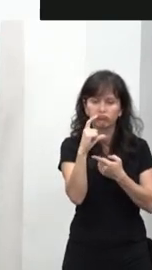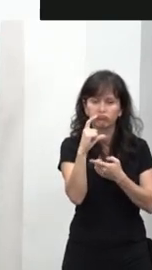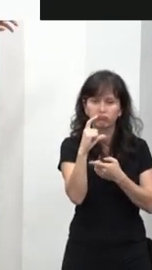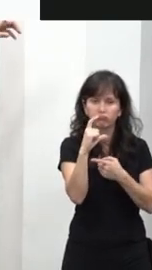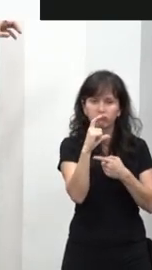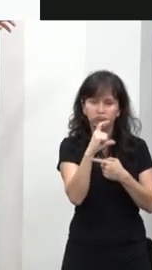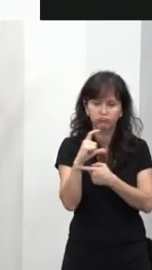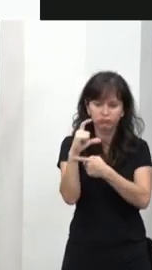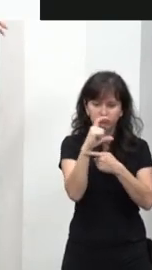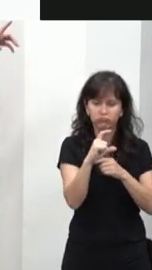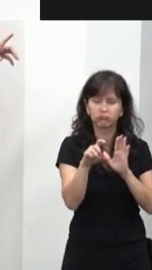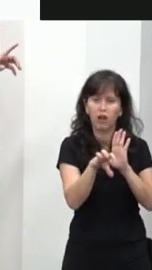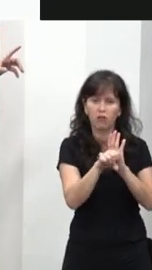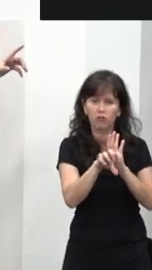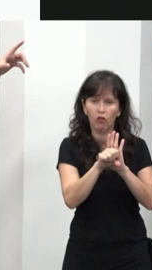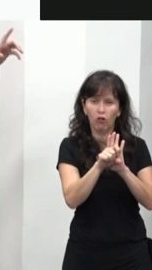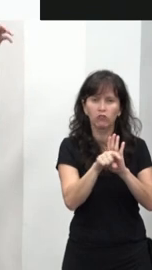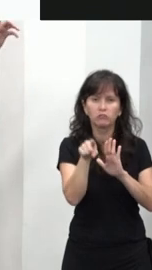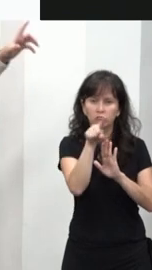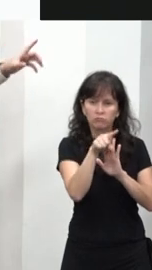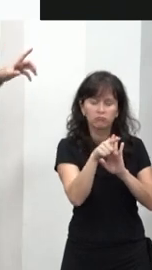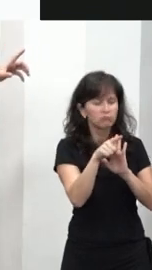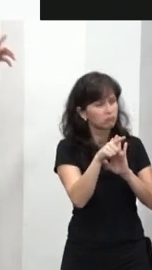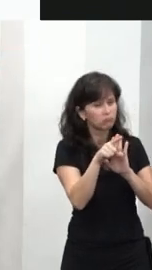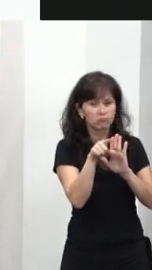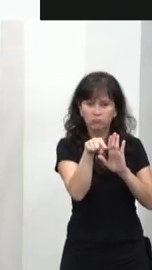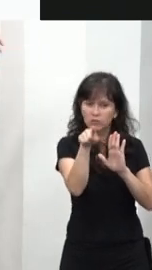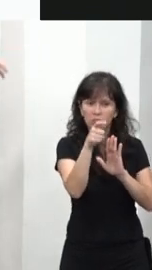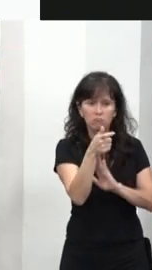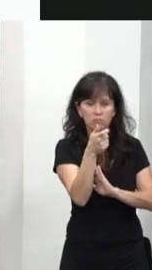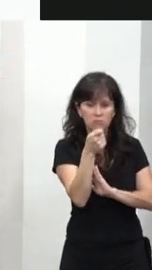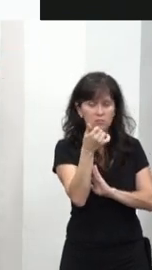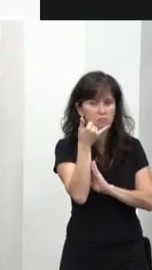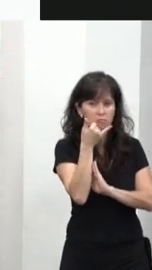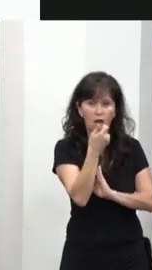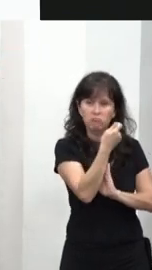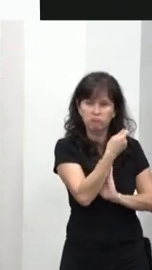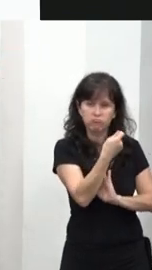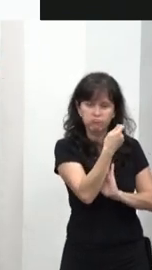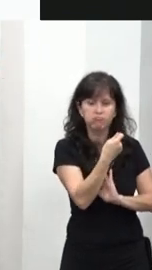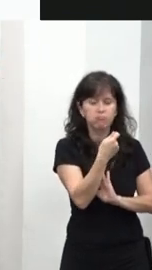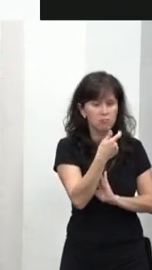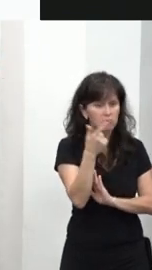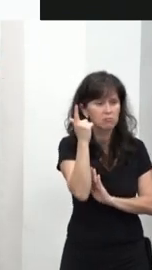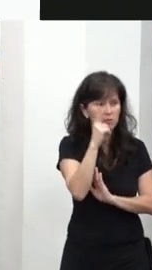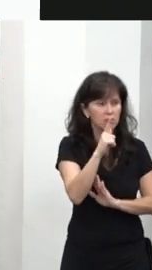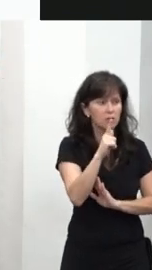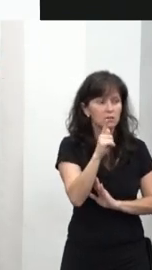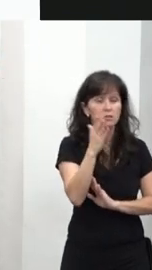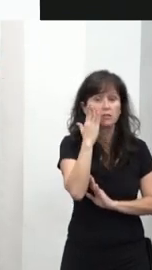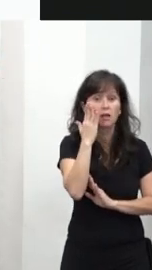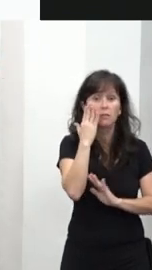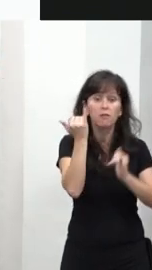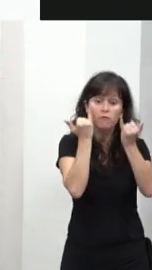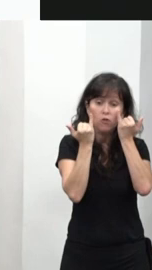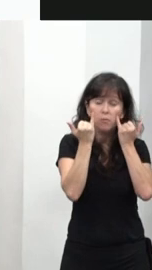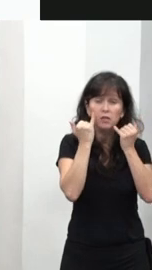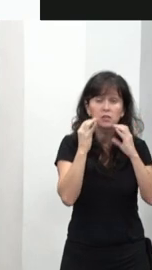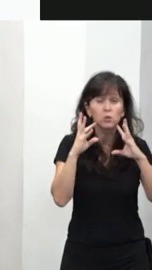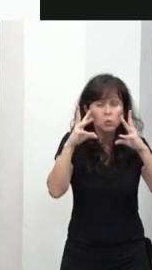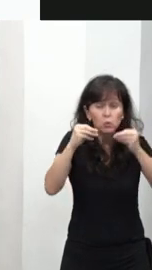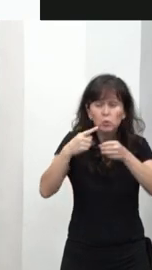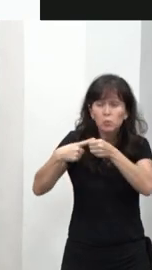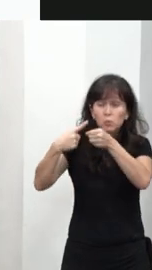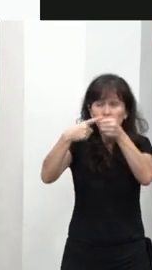né para estados e municípios Então você escanear Ali você vai ver todo o município do Brasil sem